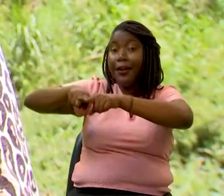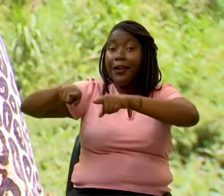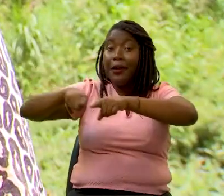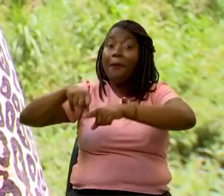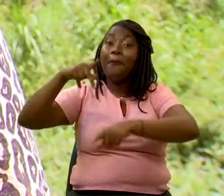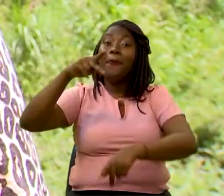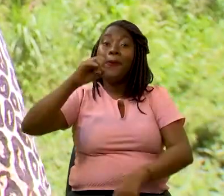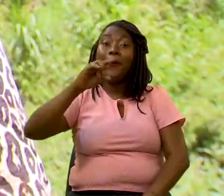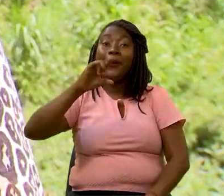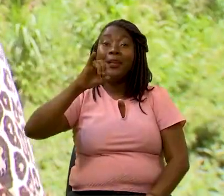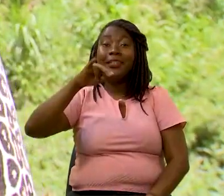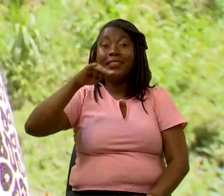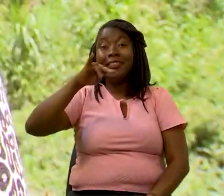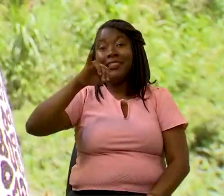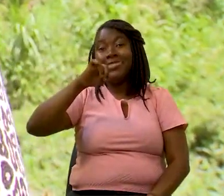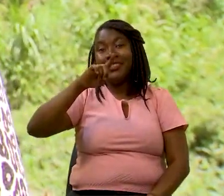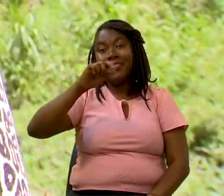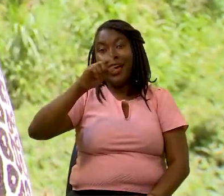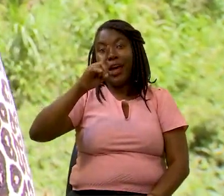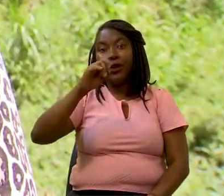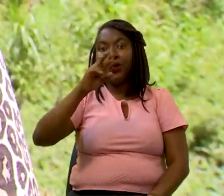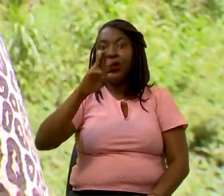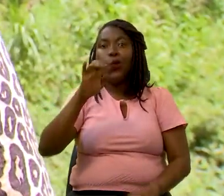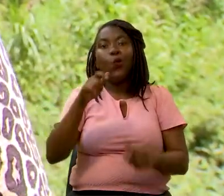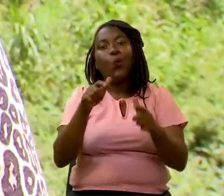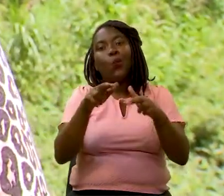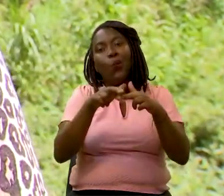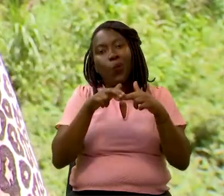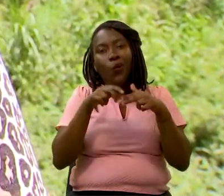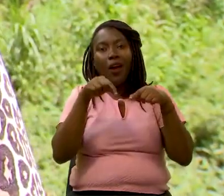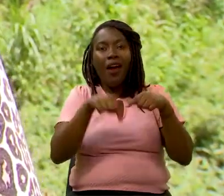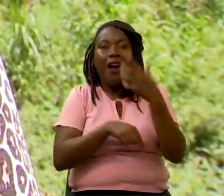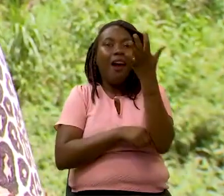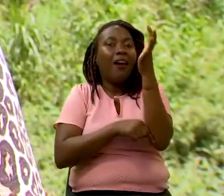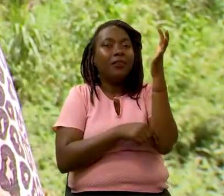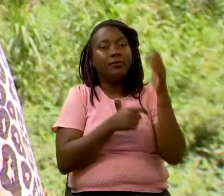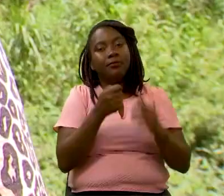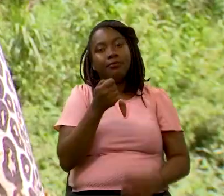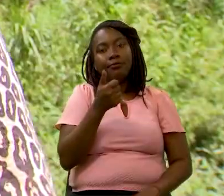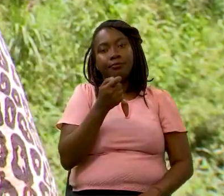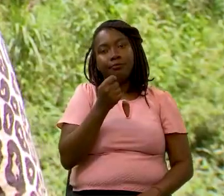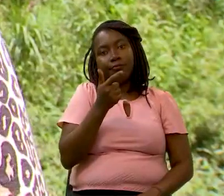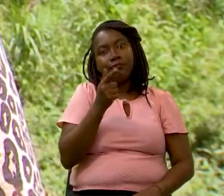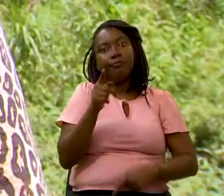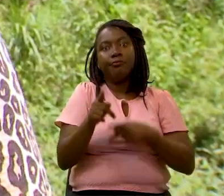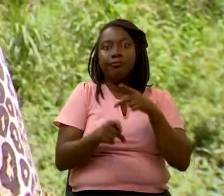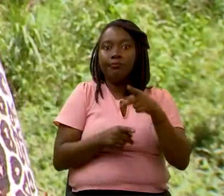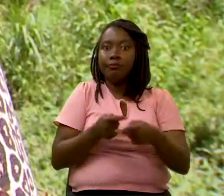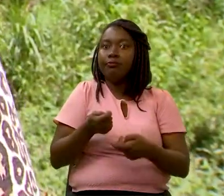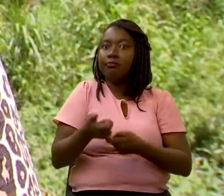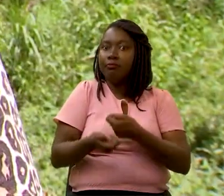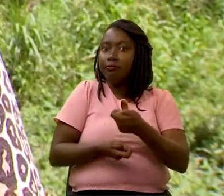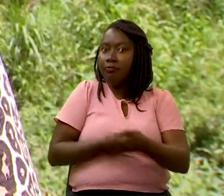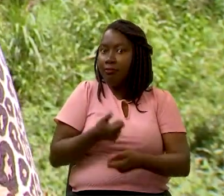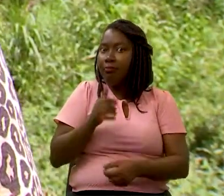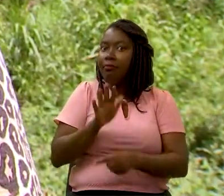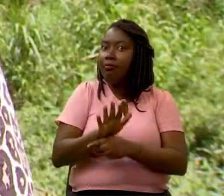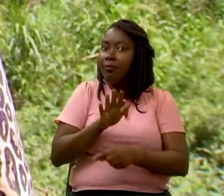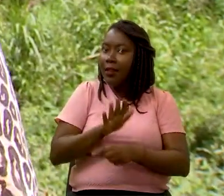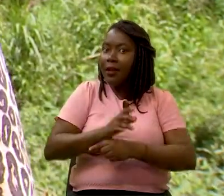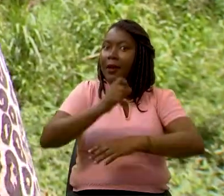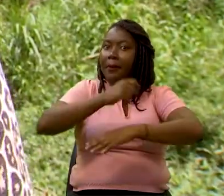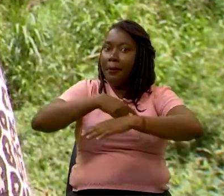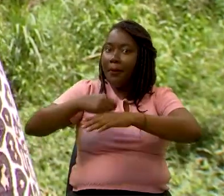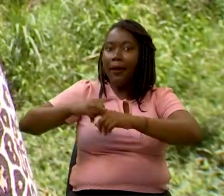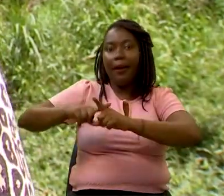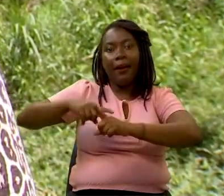os polinizadores, porque aqui é uma região que tem poucas árvores, né? Então a população também vai ser beneficiada com esse plantio,